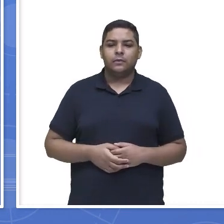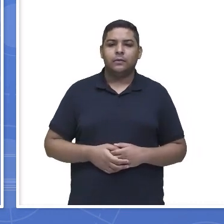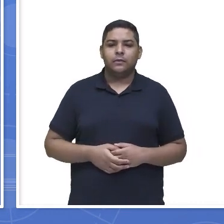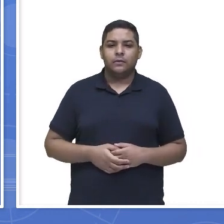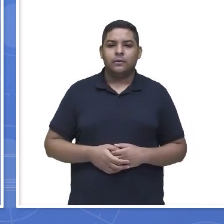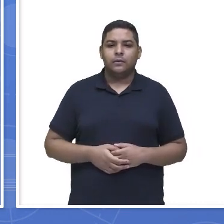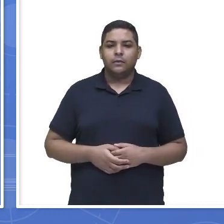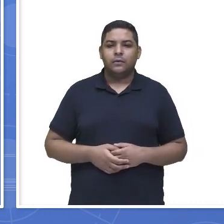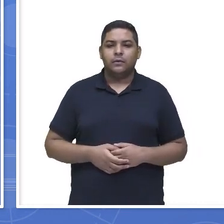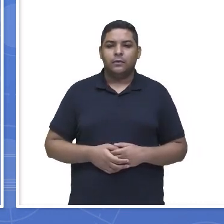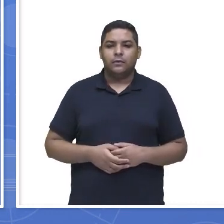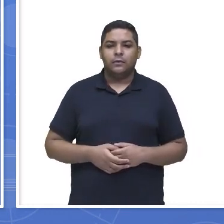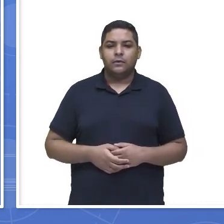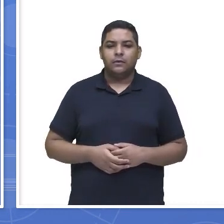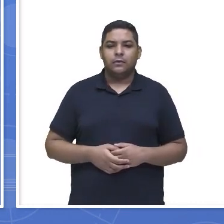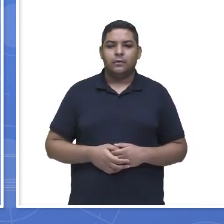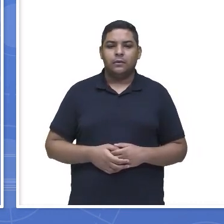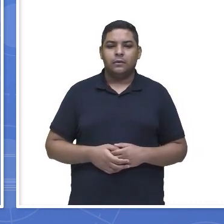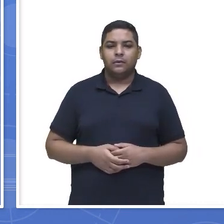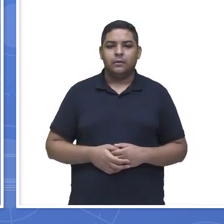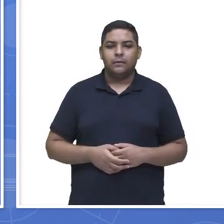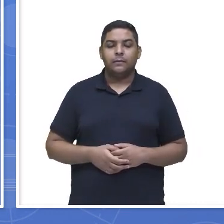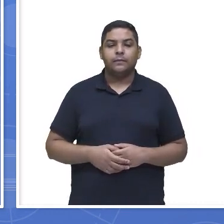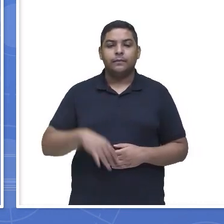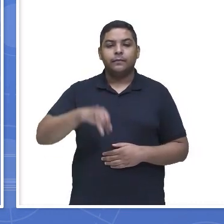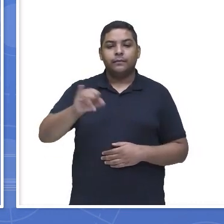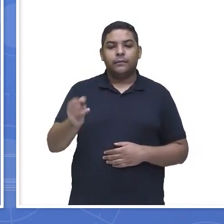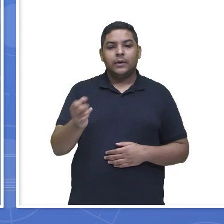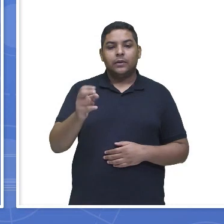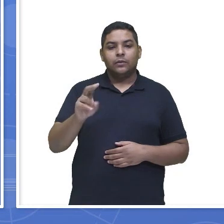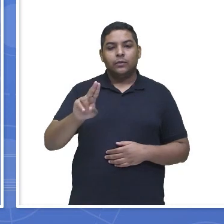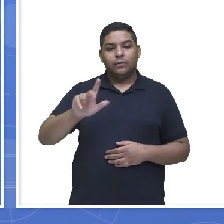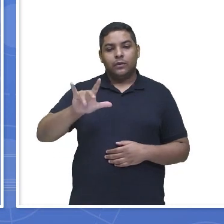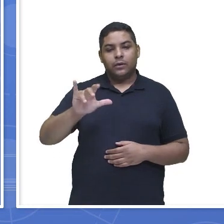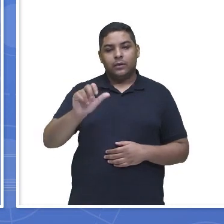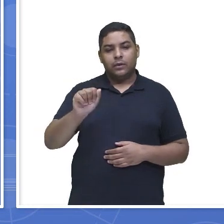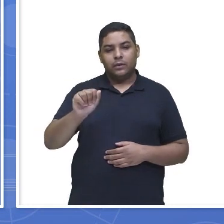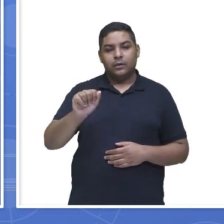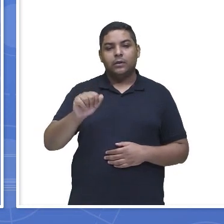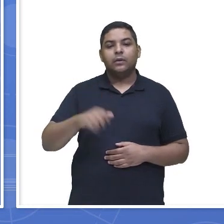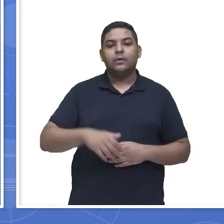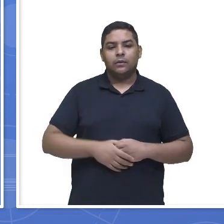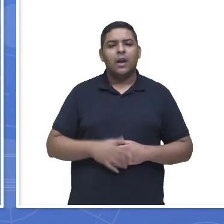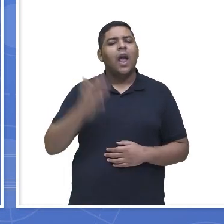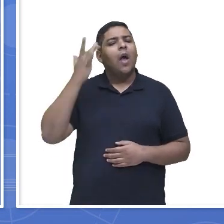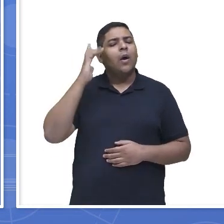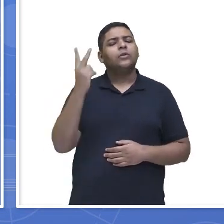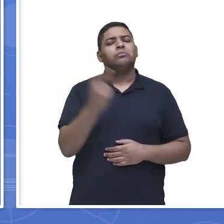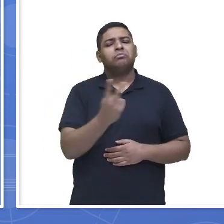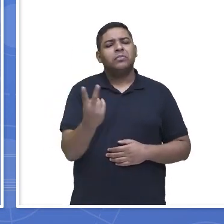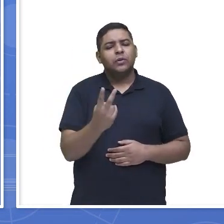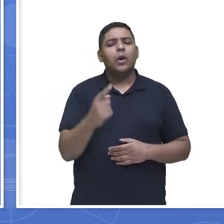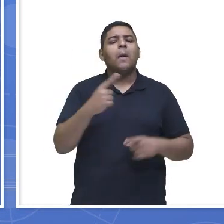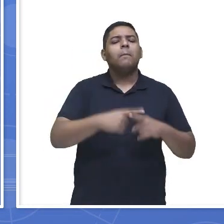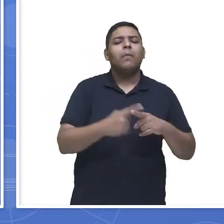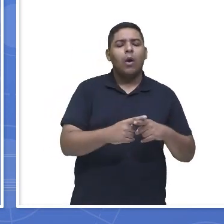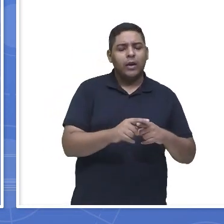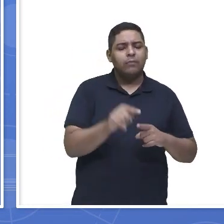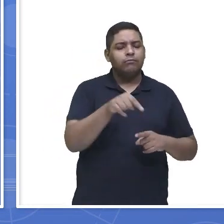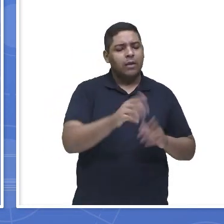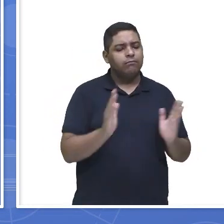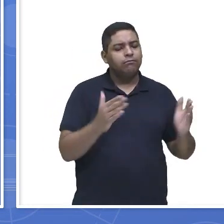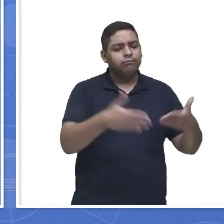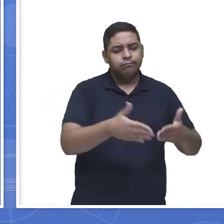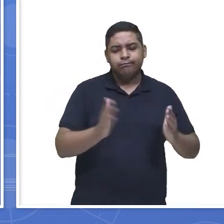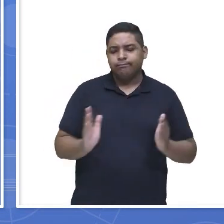errada totalmente não, viu? Vamos ver o que mais. Tem mais alguma resposta? A Júlia disse: acho que as duas, porque cada um tem o seu